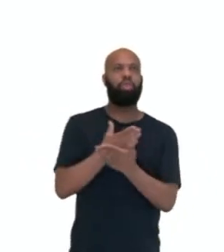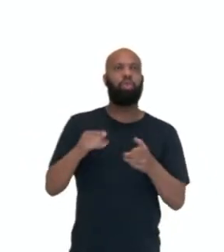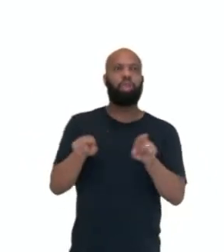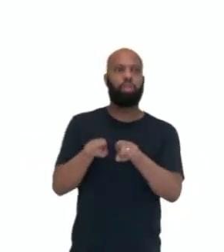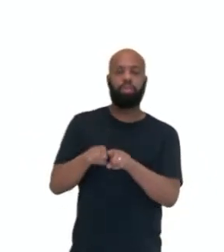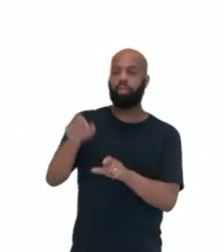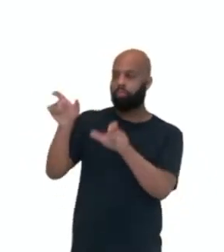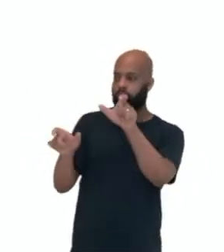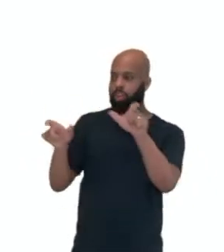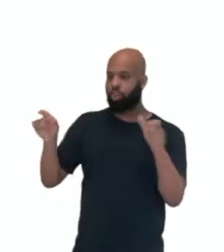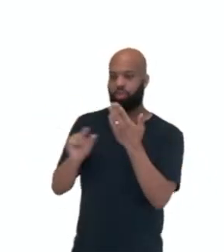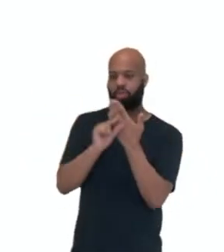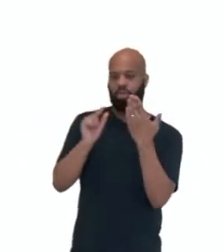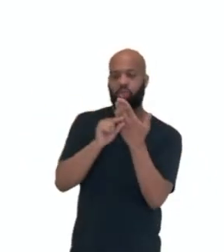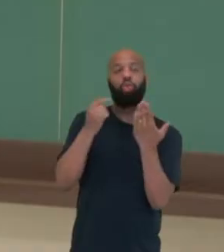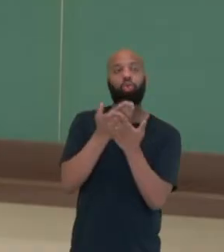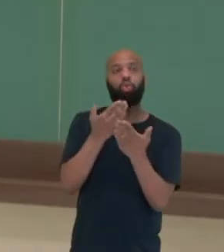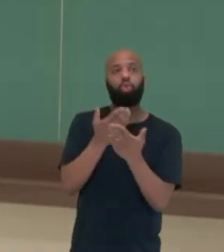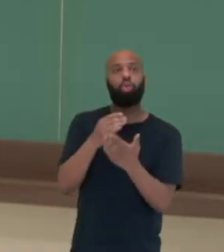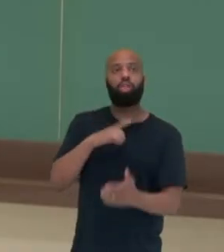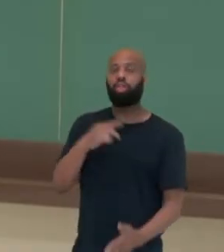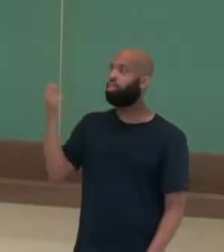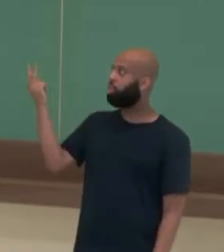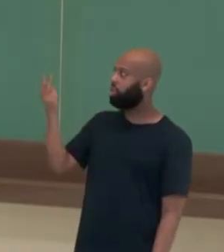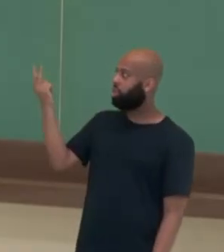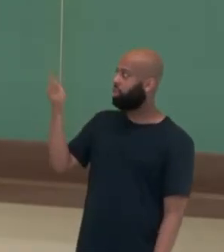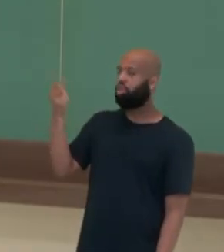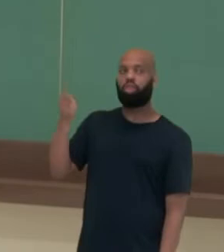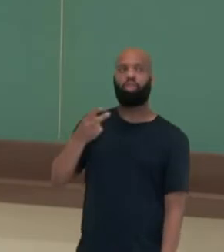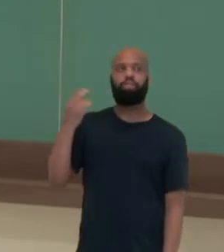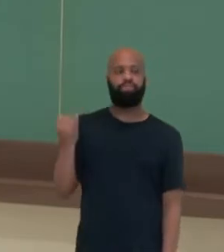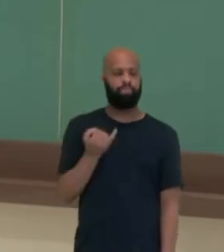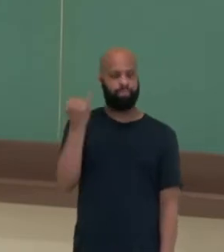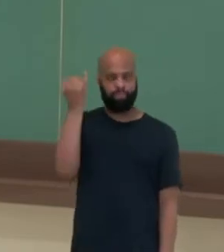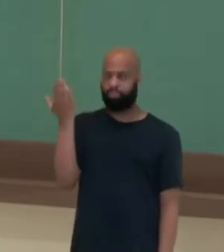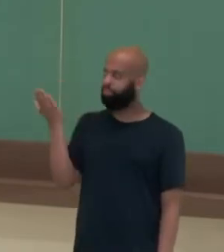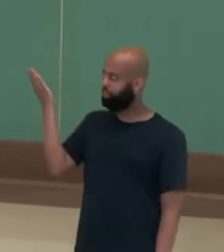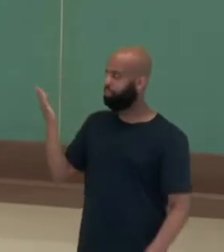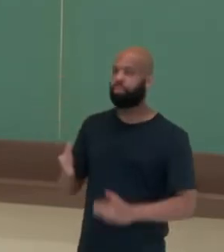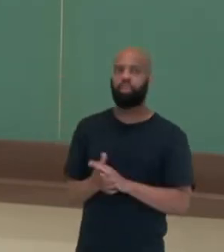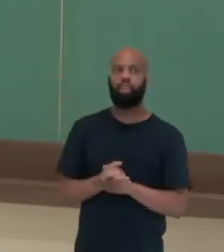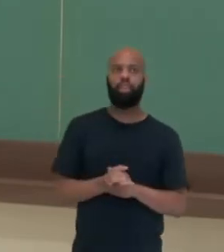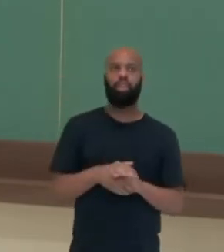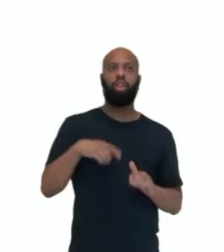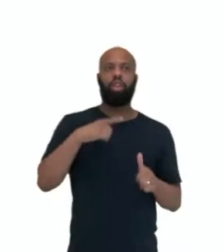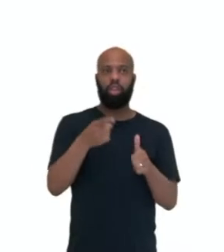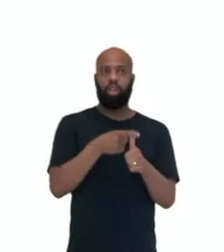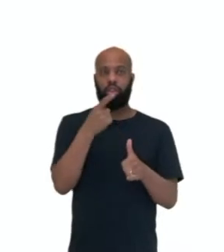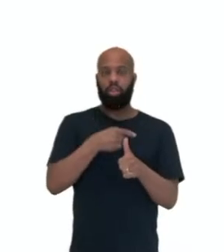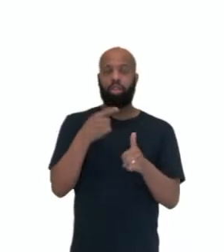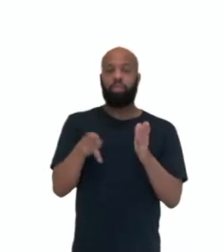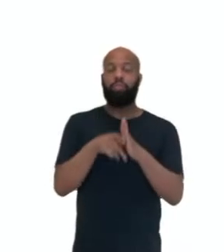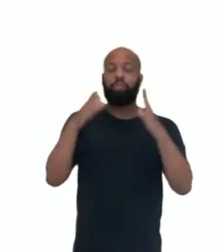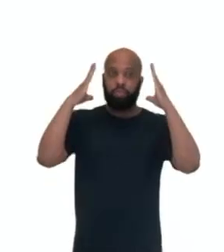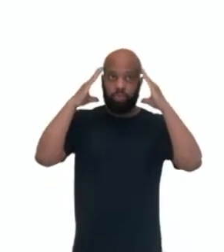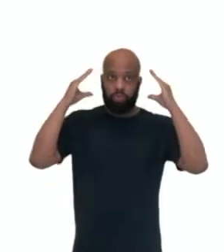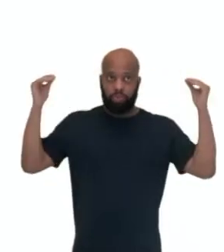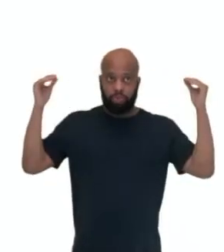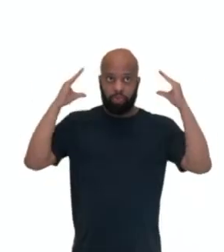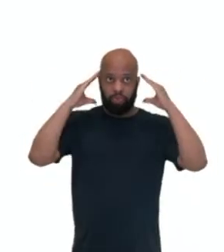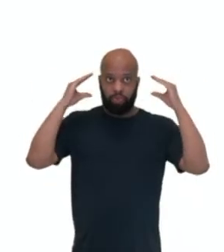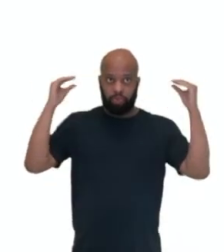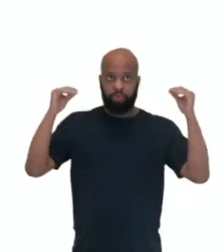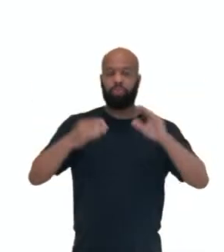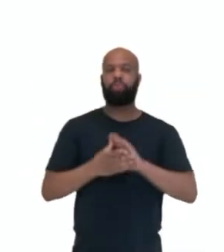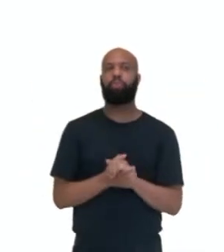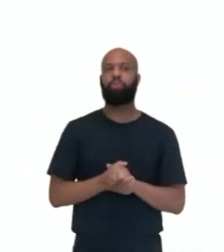expoentes neste campo de estudo foram esses dois cientistas bastante interessantes. Esse químico holandês, Jacobs